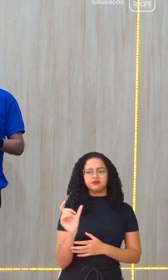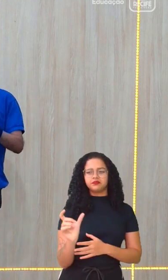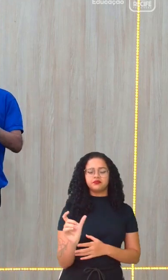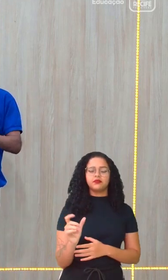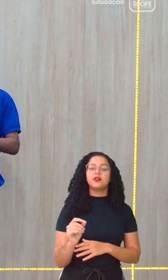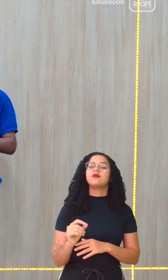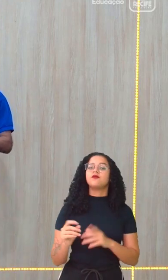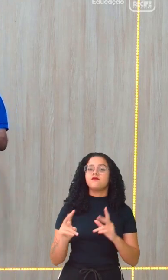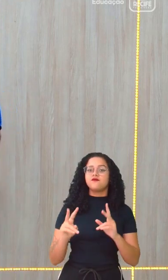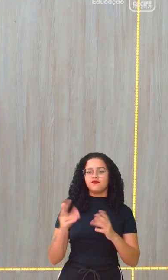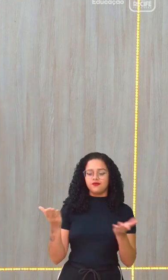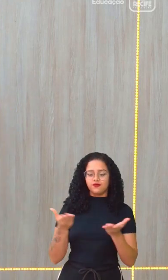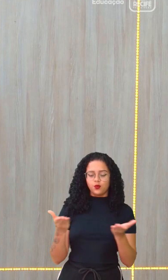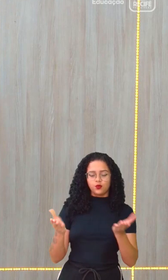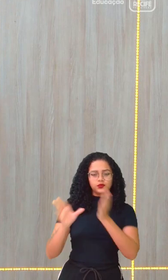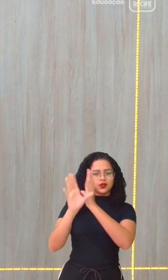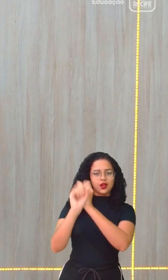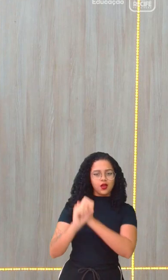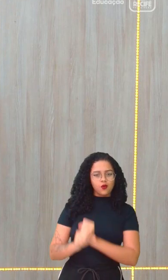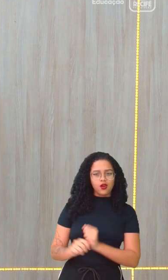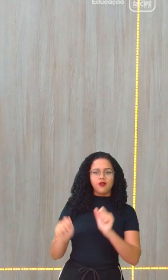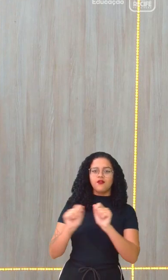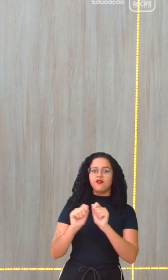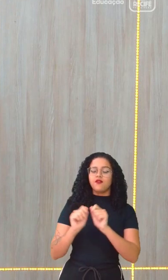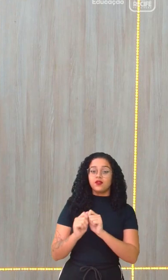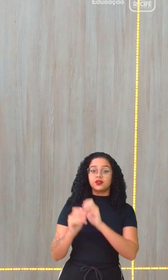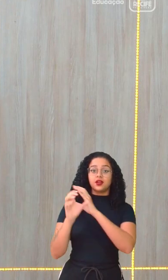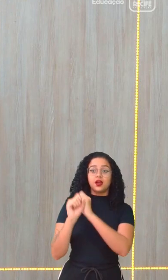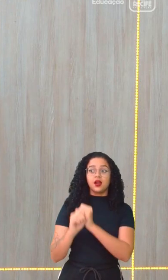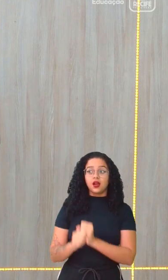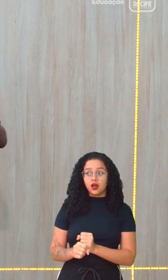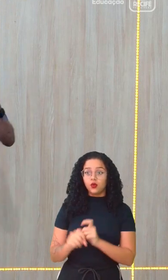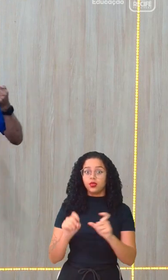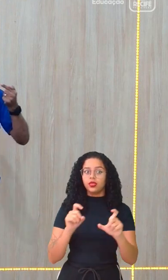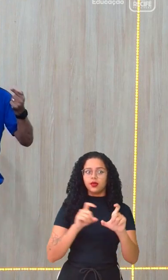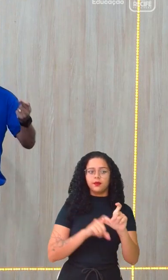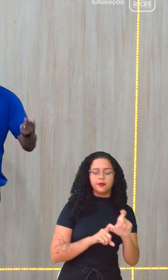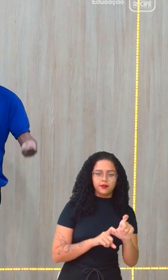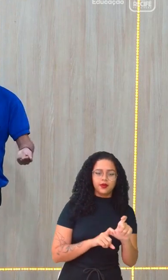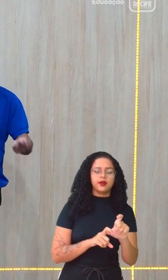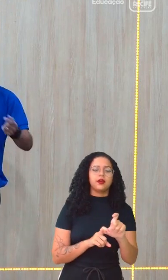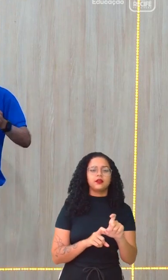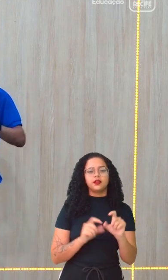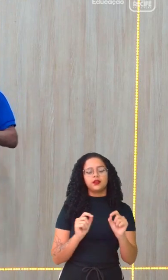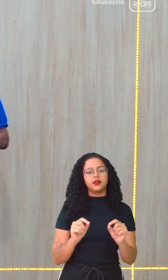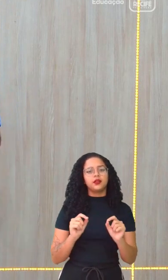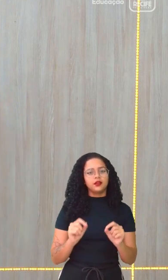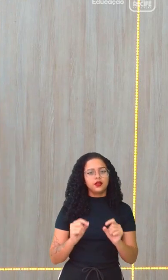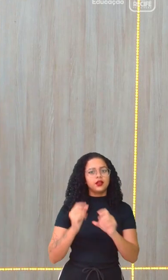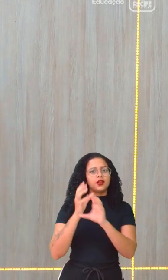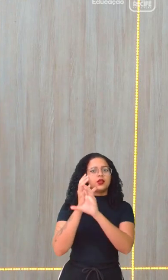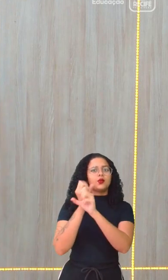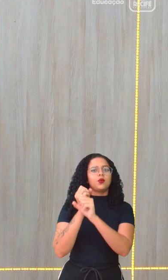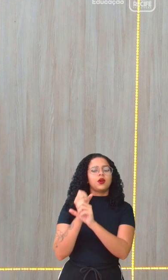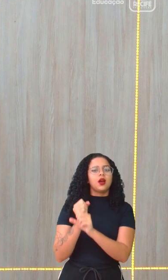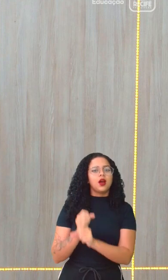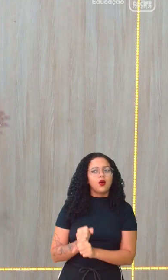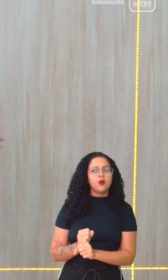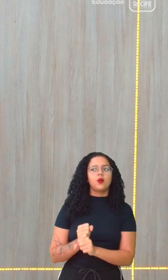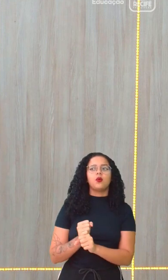gente vai calcular hoje, fazer a parte do cálculo de MMC que depende em si dos cálculos